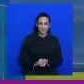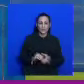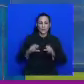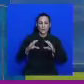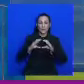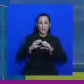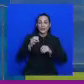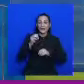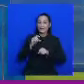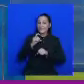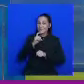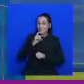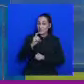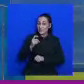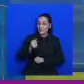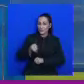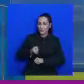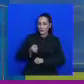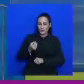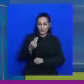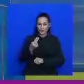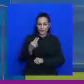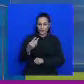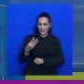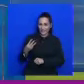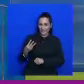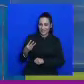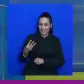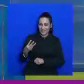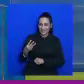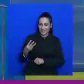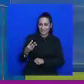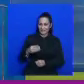Quarta bola verde número 23.